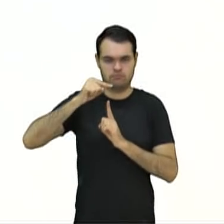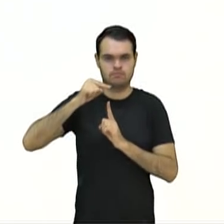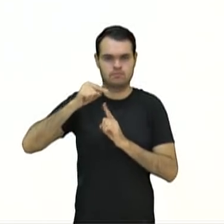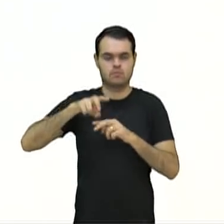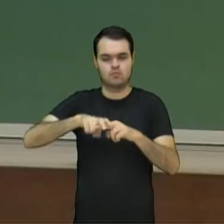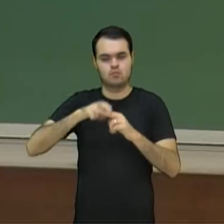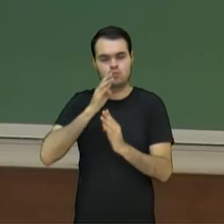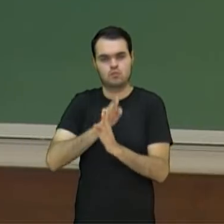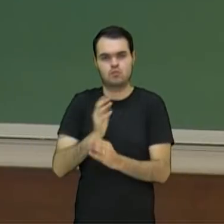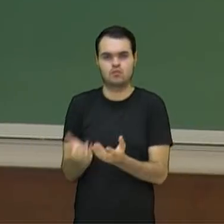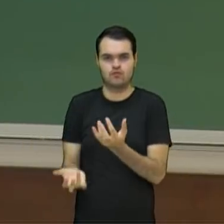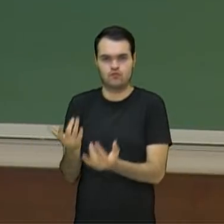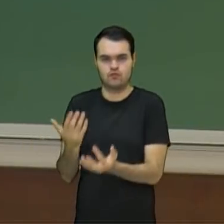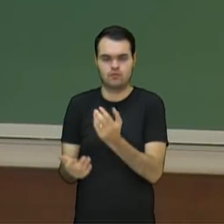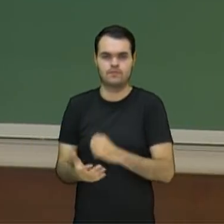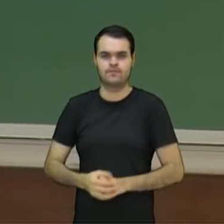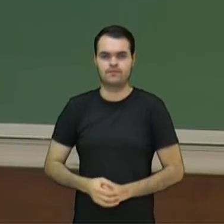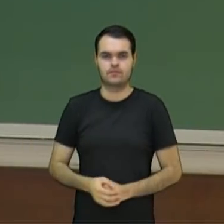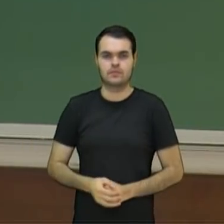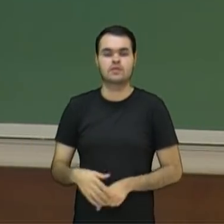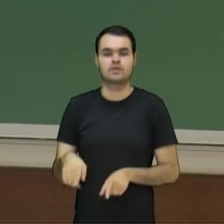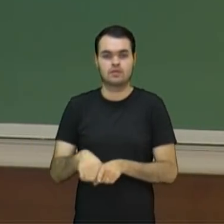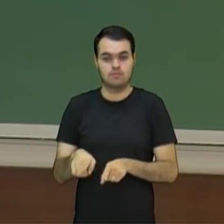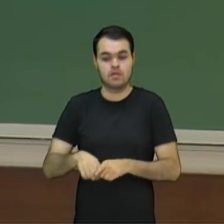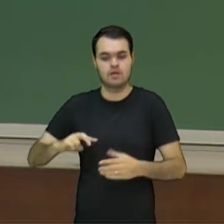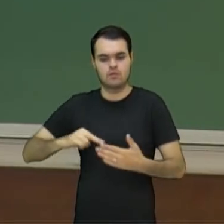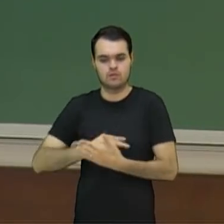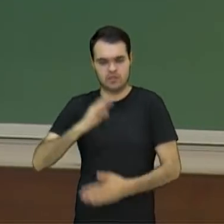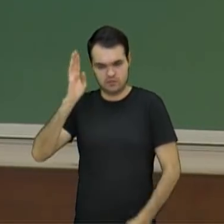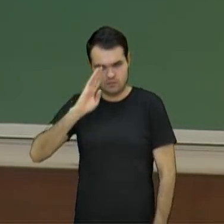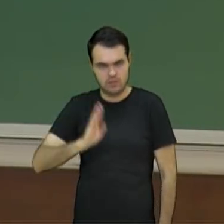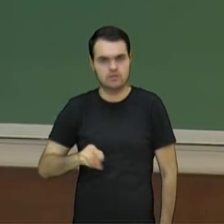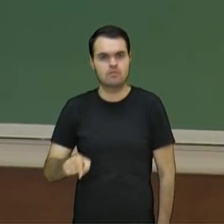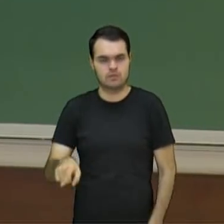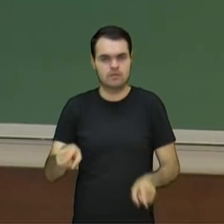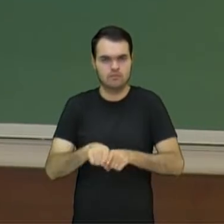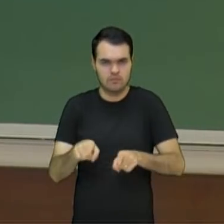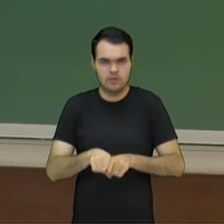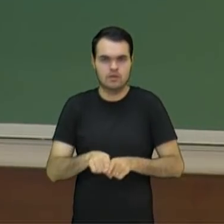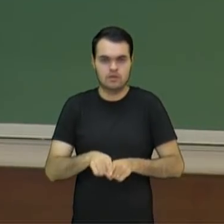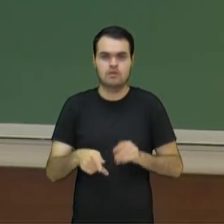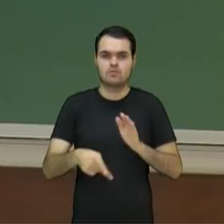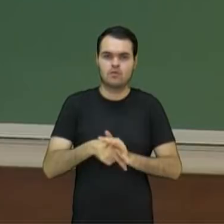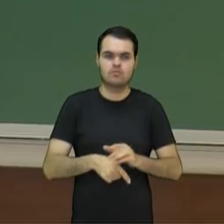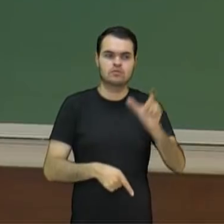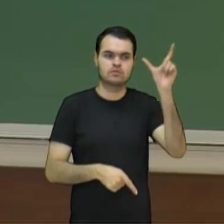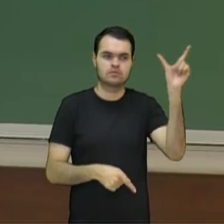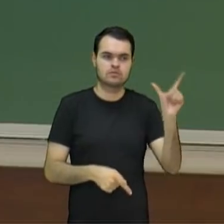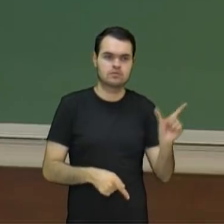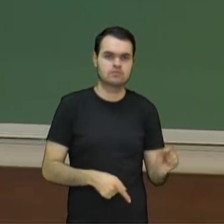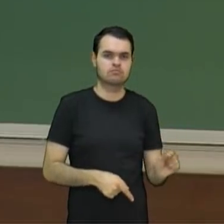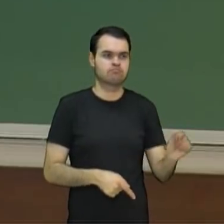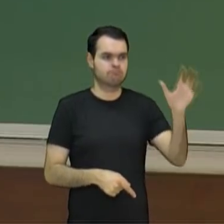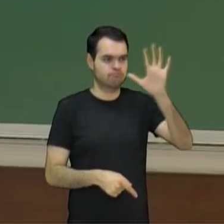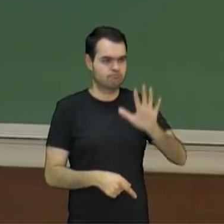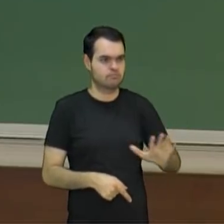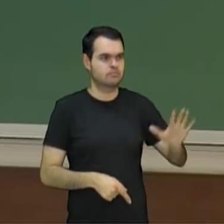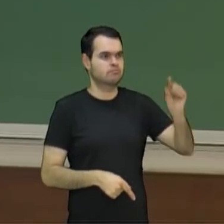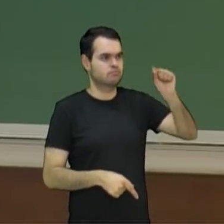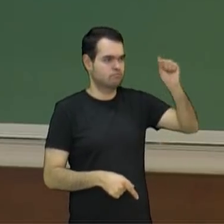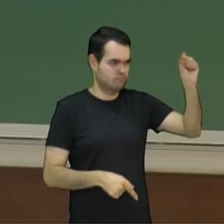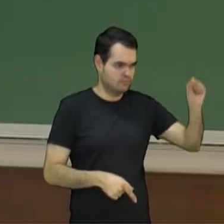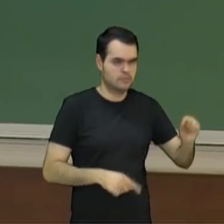Acontece ainda agricultura itinerante no Brasil e em diversos países do continente africano. E a agricultura